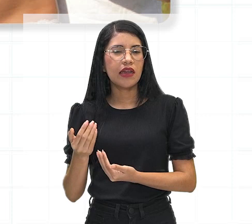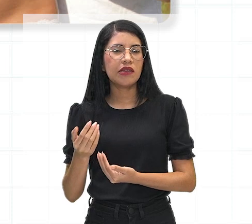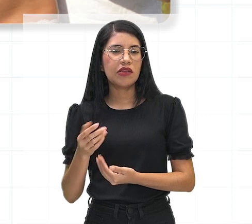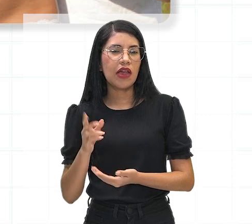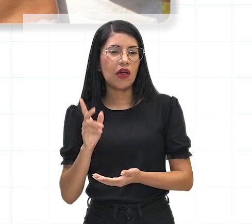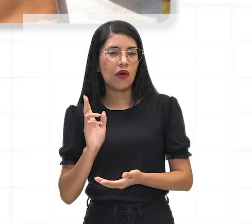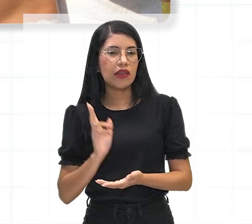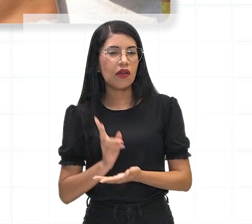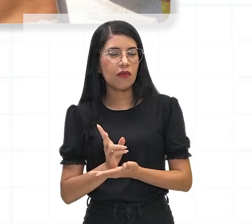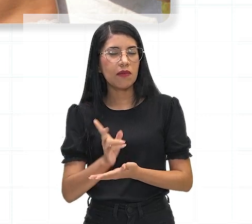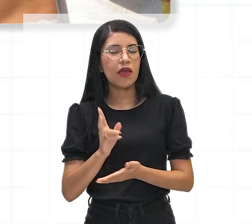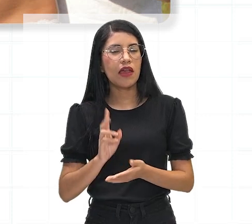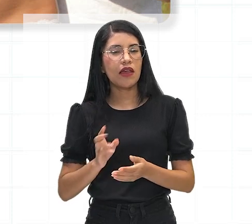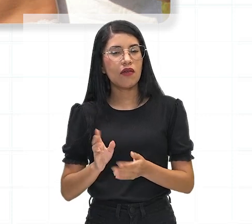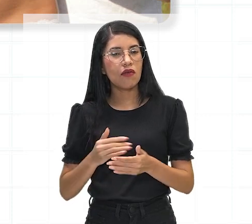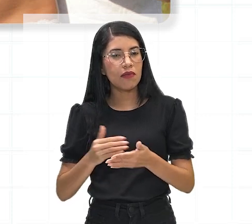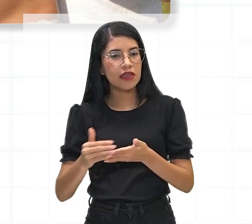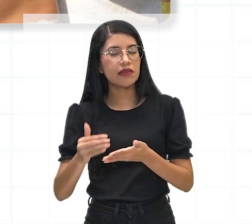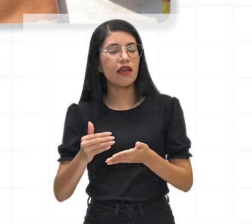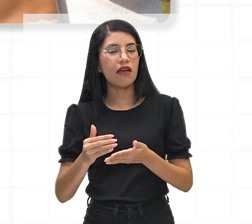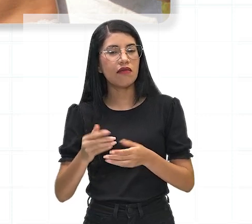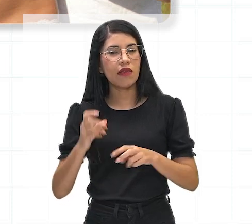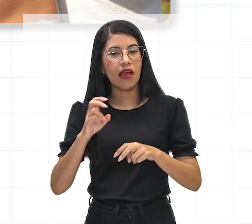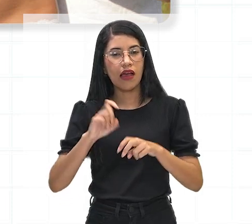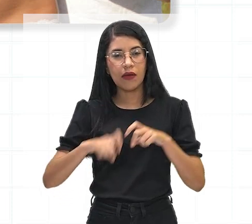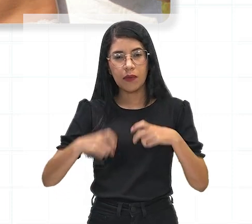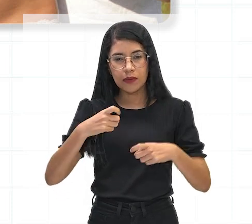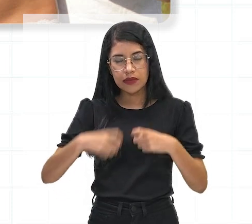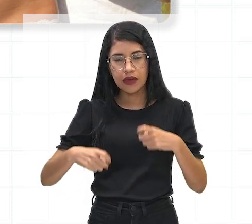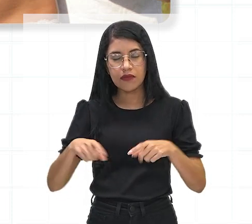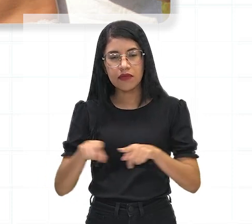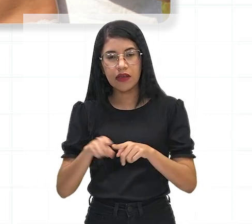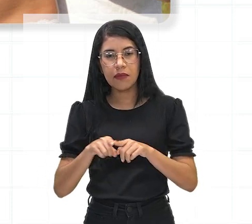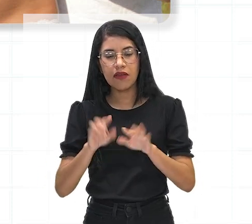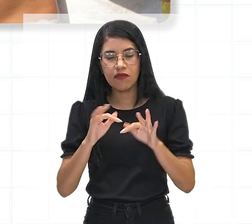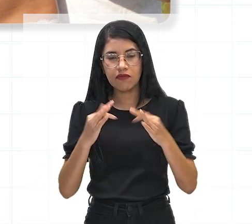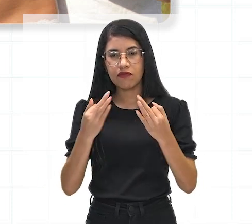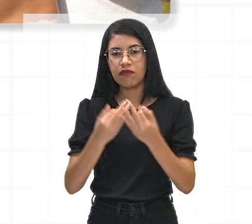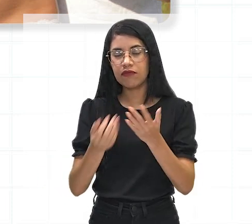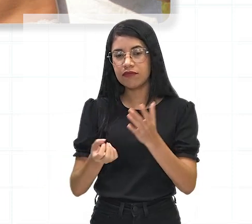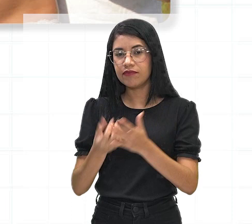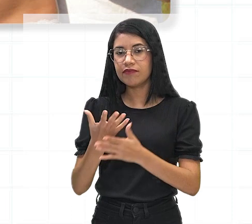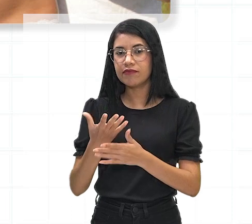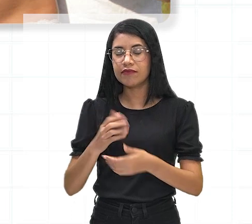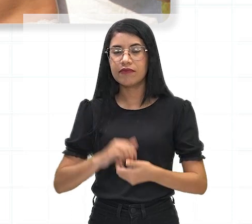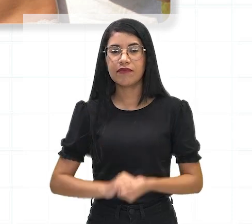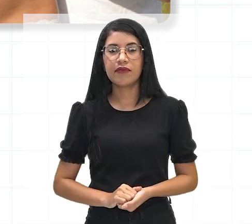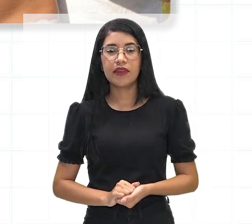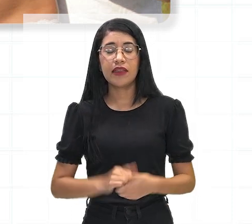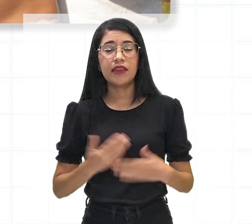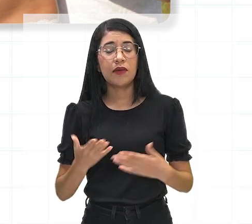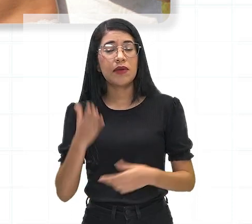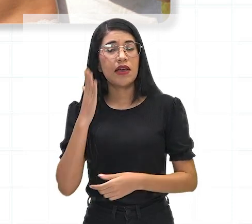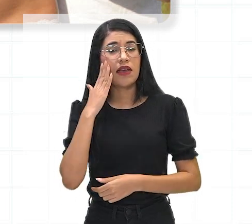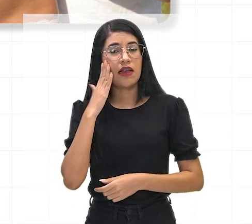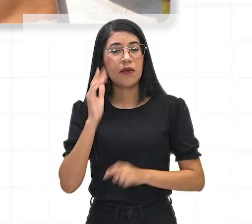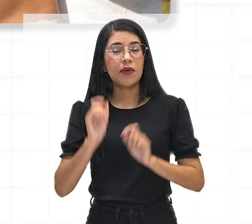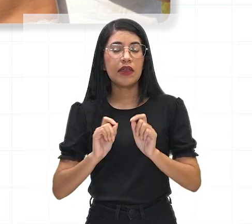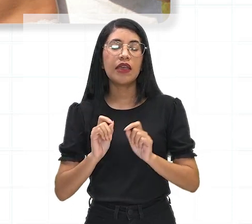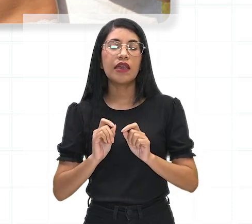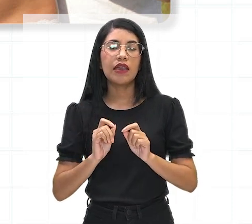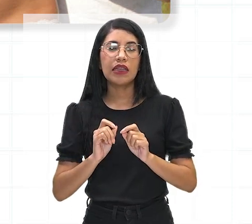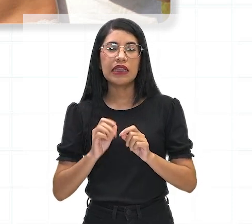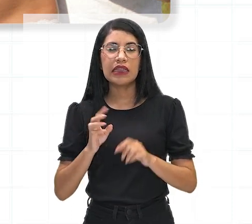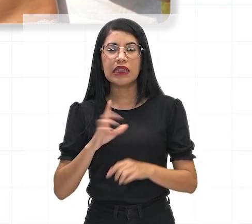jovem, ele realmente iniciar ali a sua vida sexual, ele realmente formar uma família? Bom, o que se sabe é que,